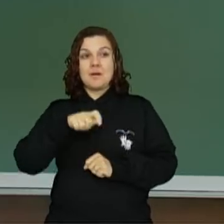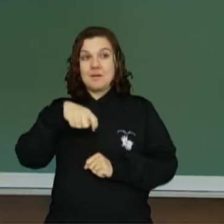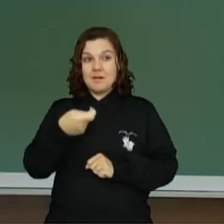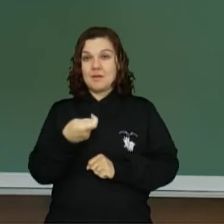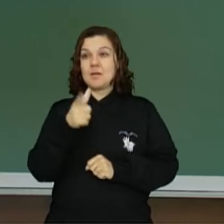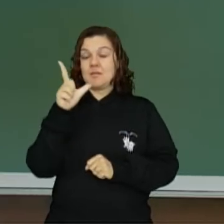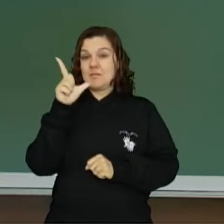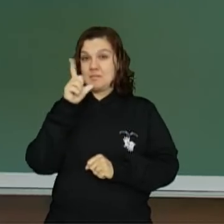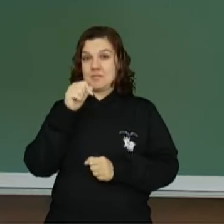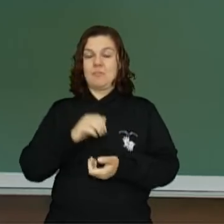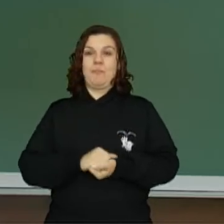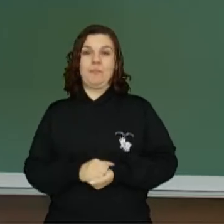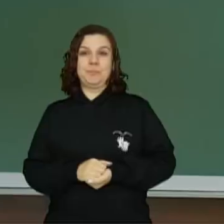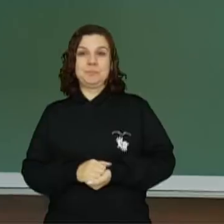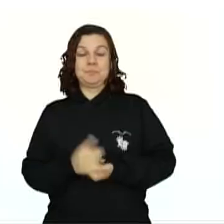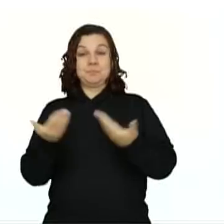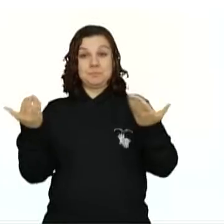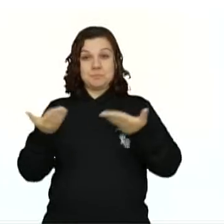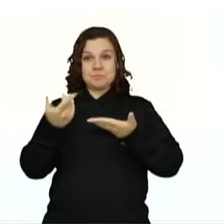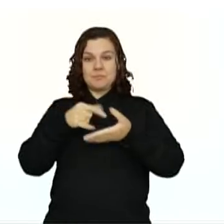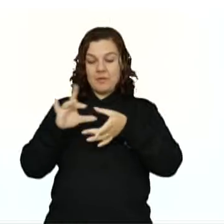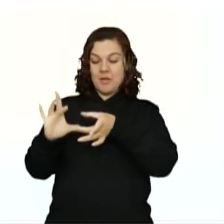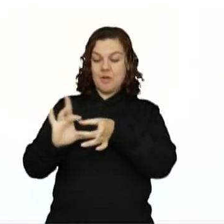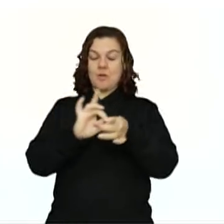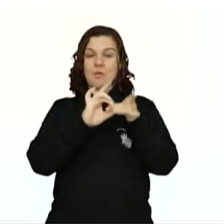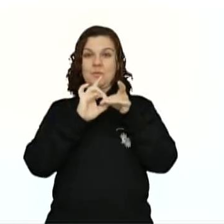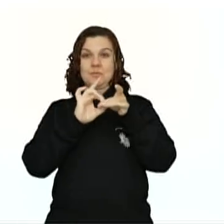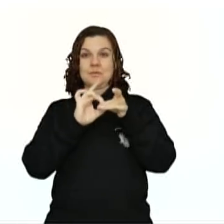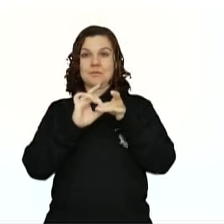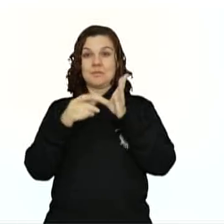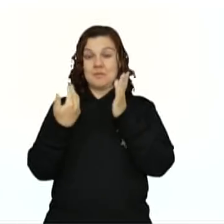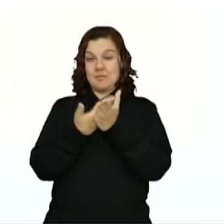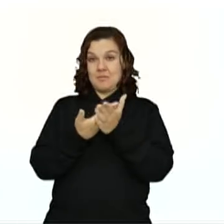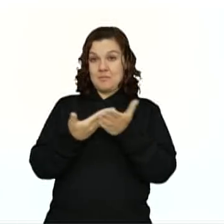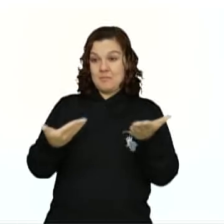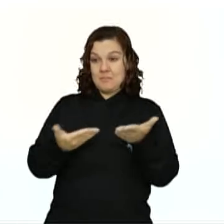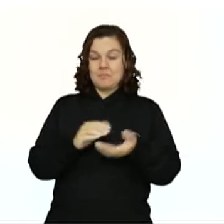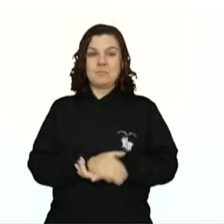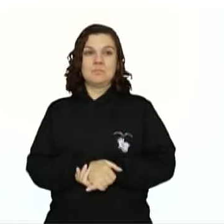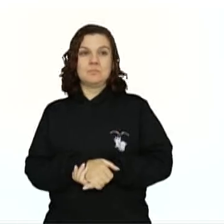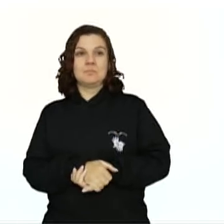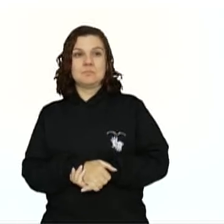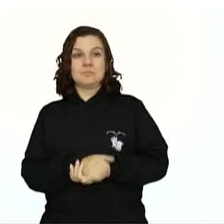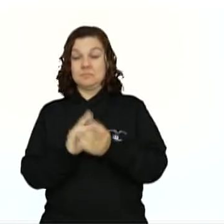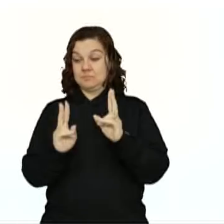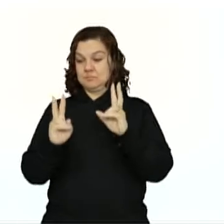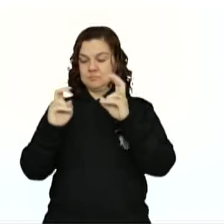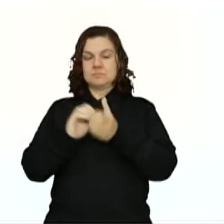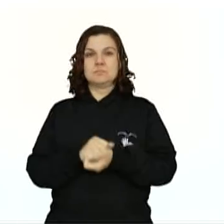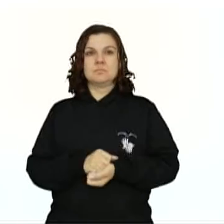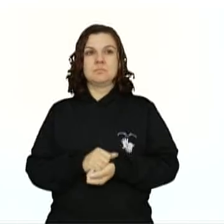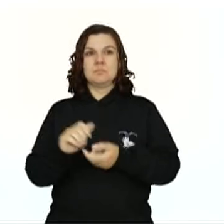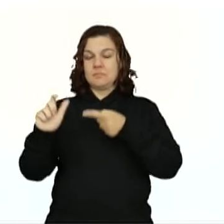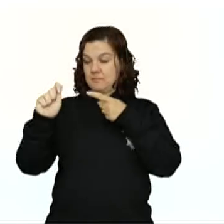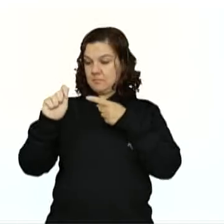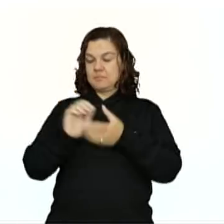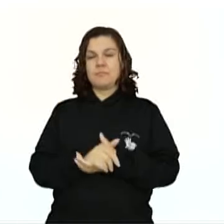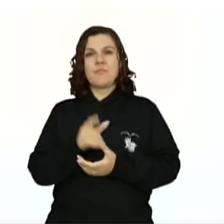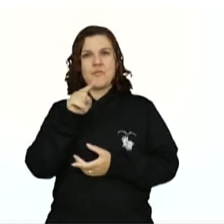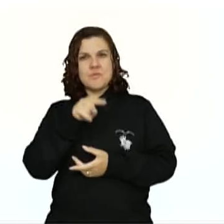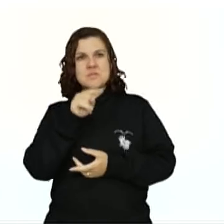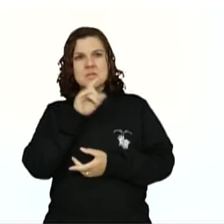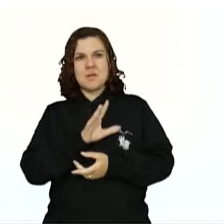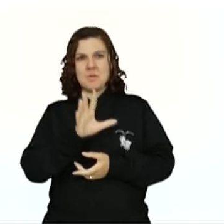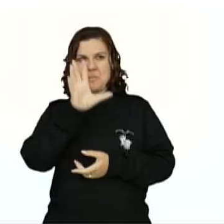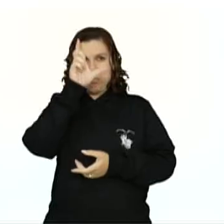sobre água. E vamos contextualizar na aula de hoje essa temática. Letra A,